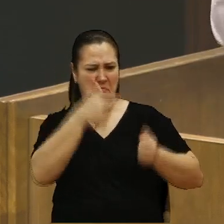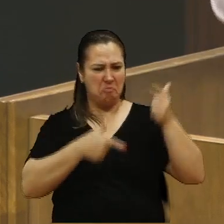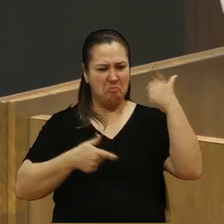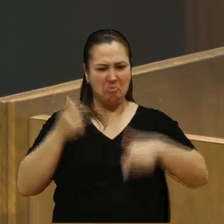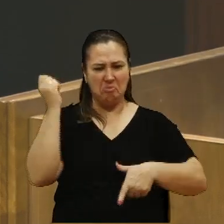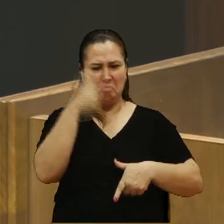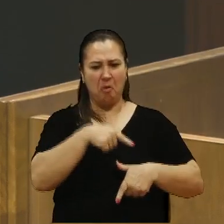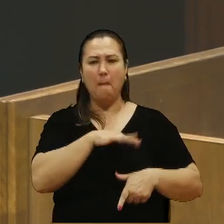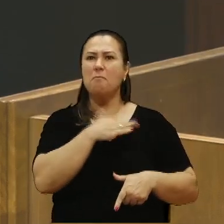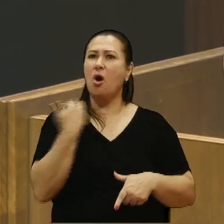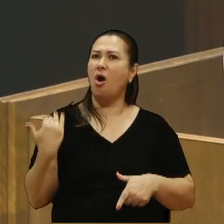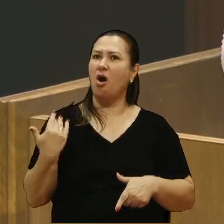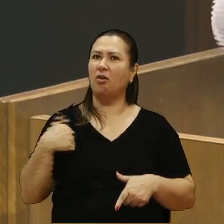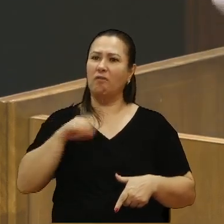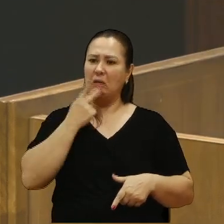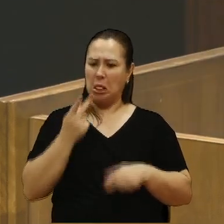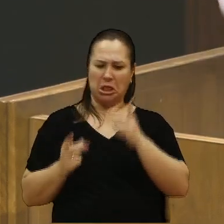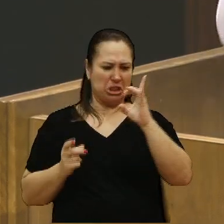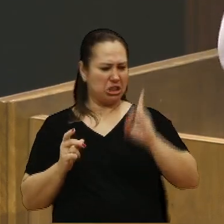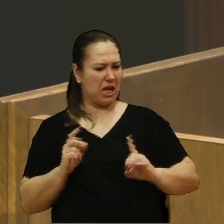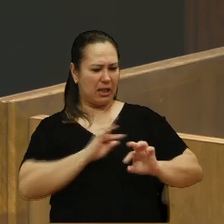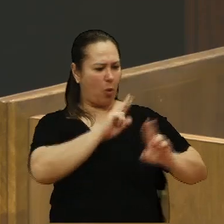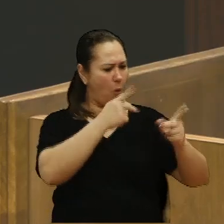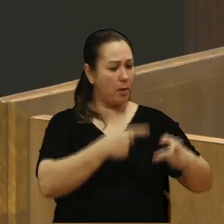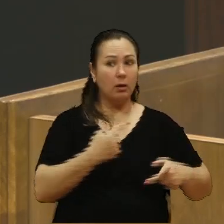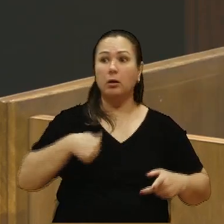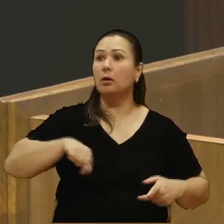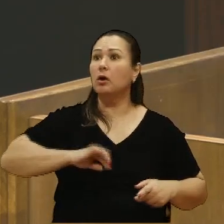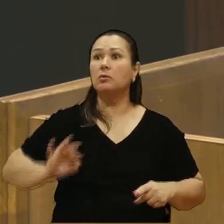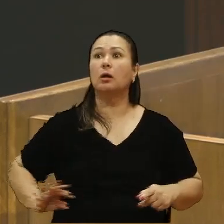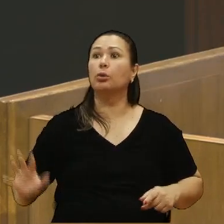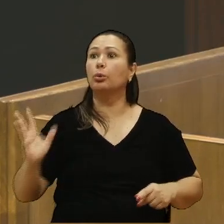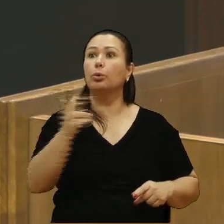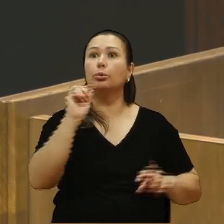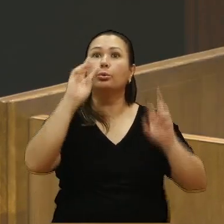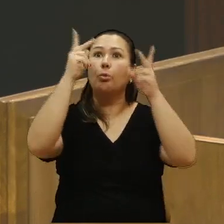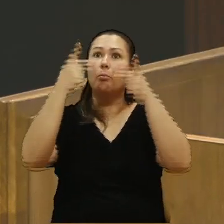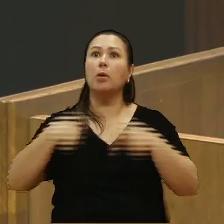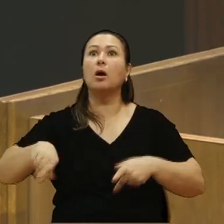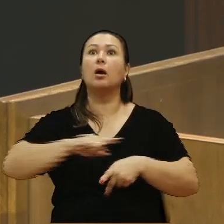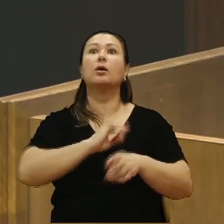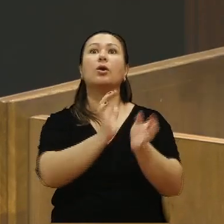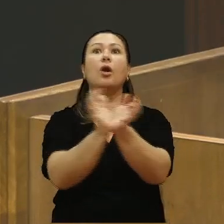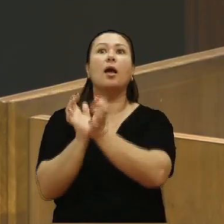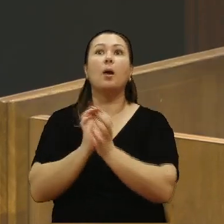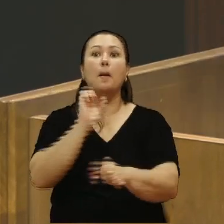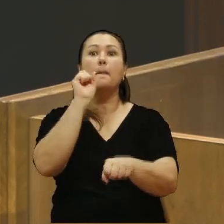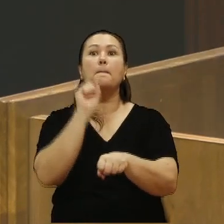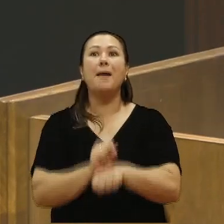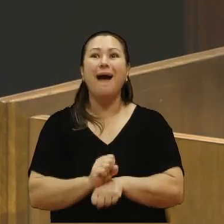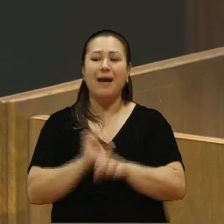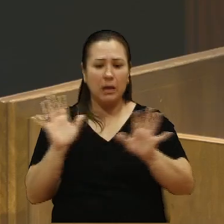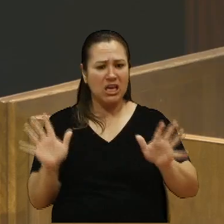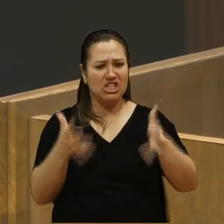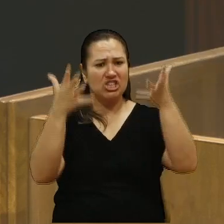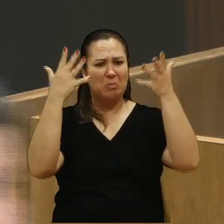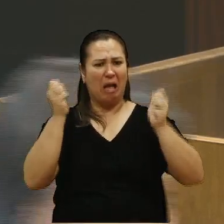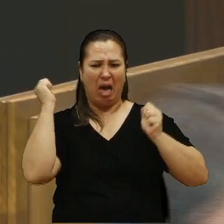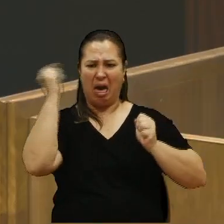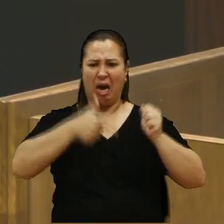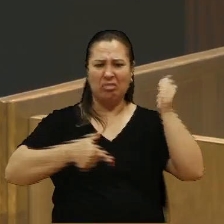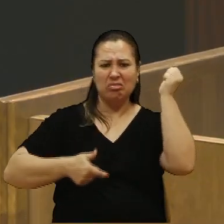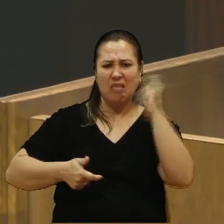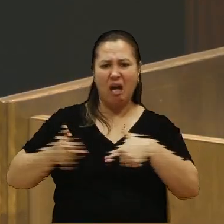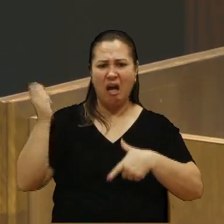direita não é humana. Nós somos todos humanos. Caros colegas, Parem de estimular os